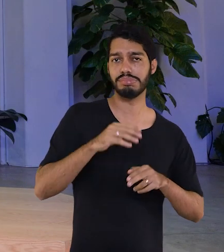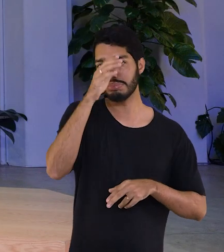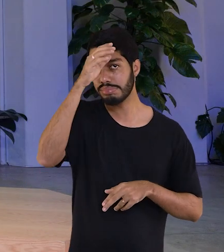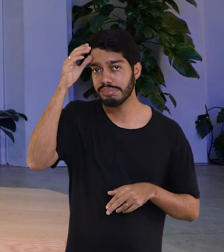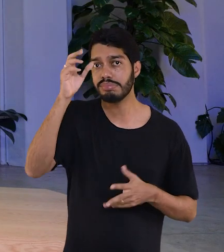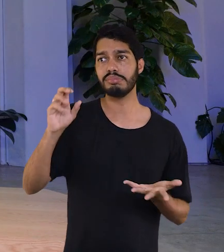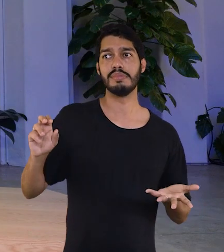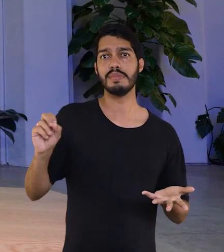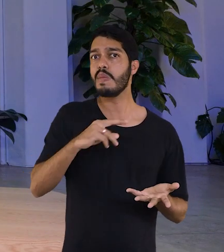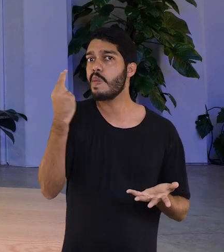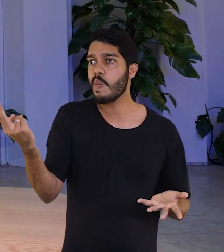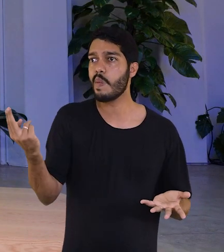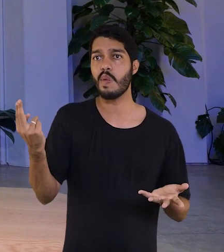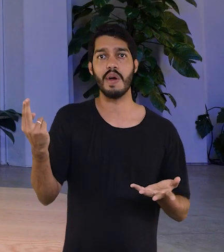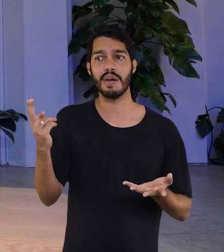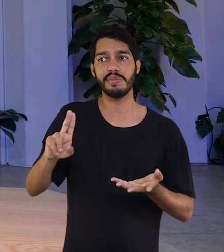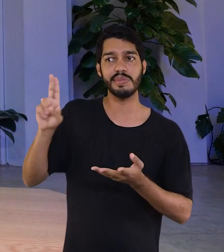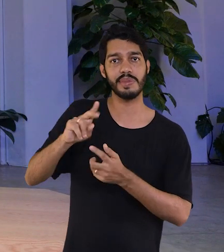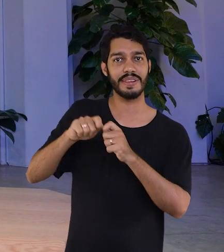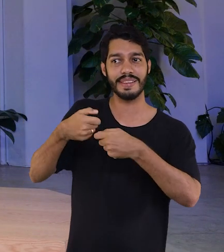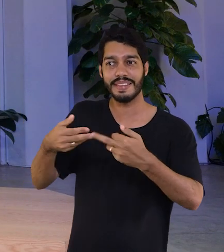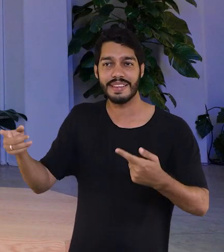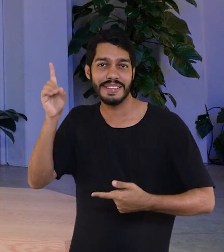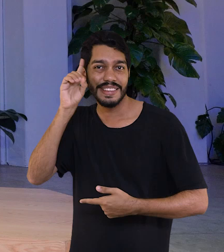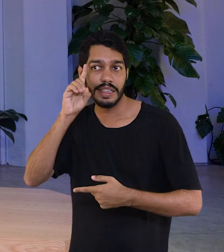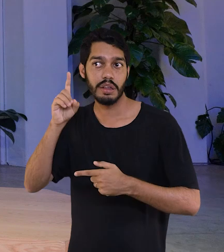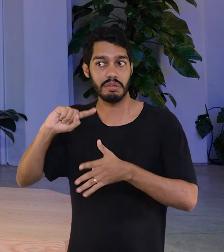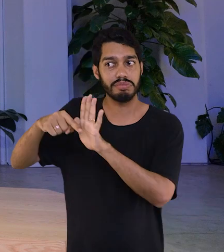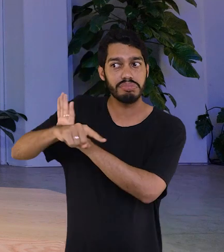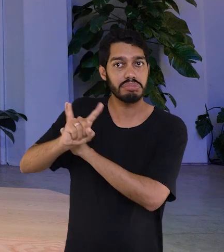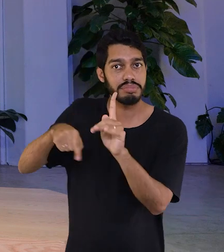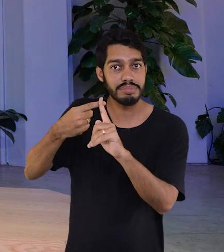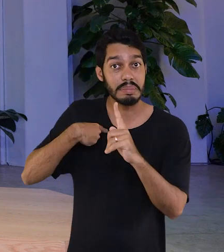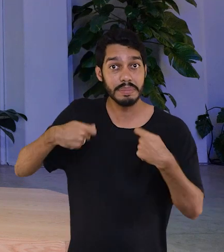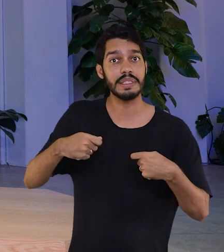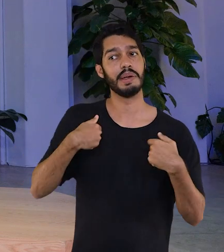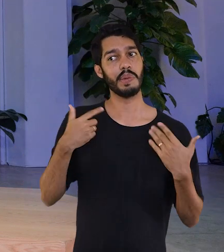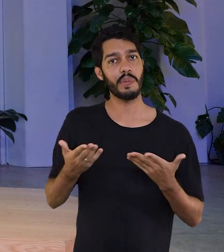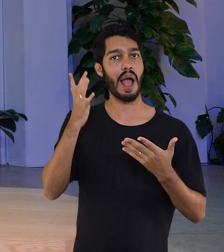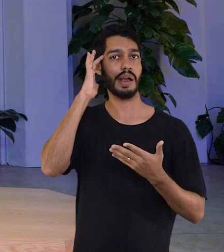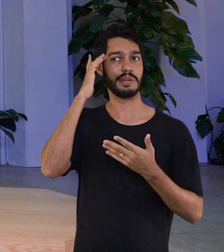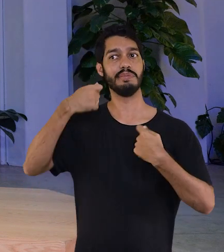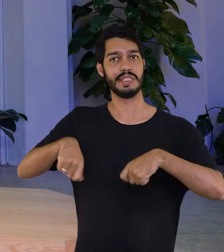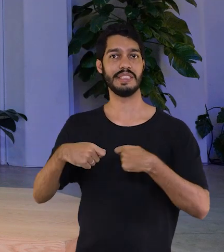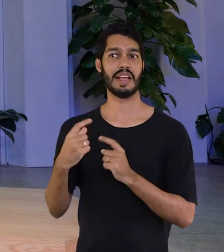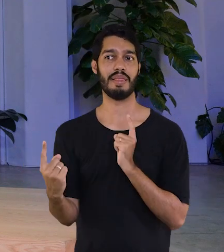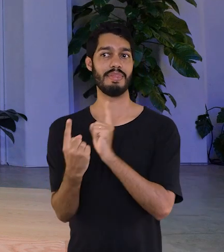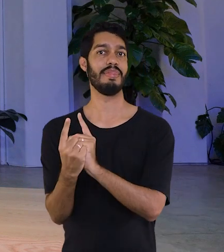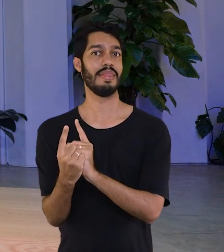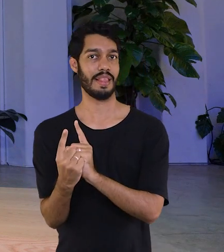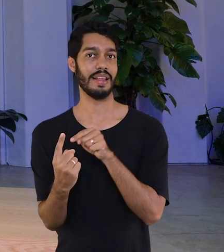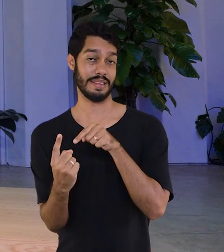de aprofundamento nosso, seja para responder um cliente, seja para utilizar alguma tarefa diária. Tudo aquilo que necessita de um aprofundamento